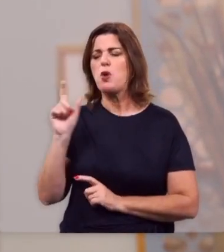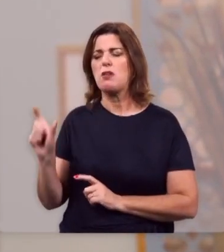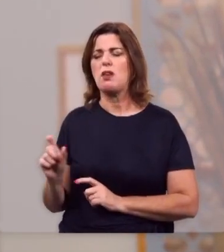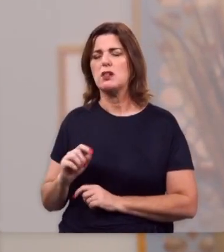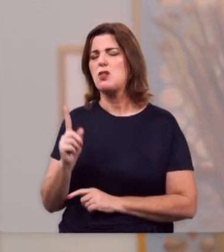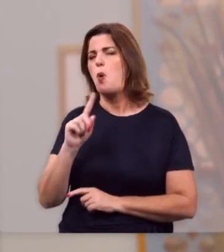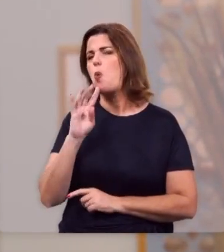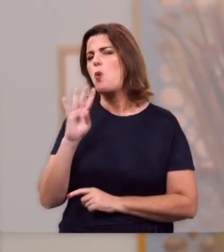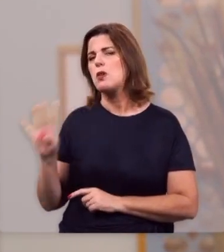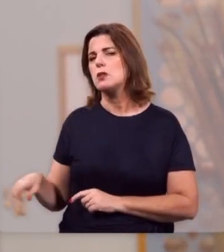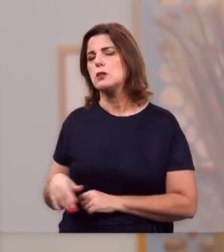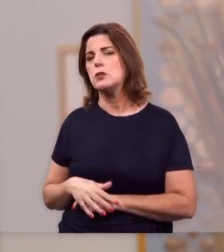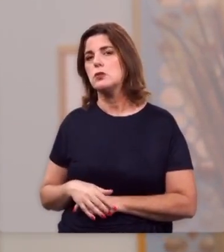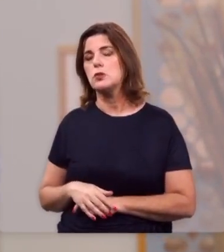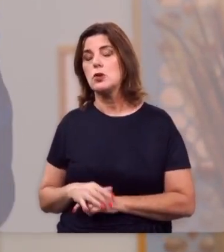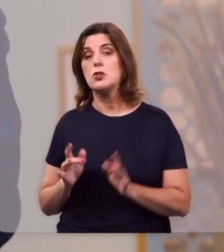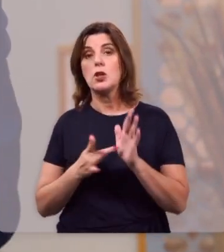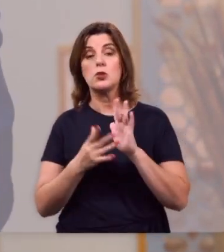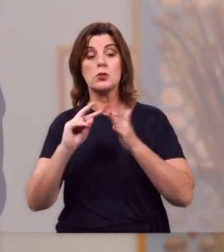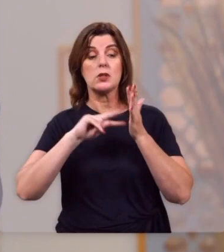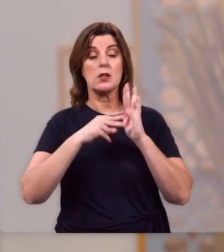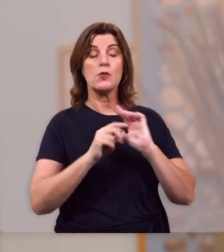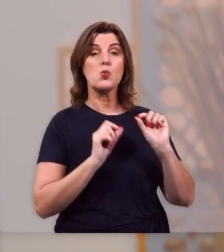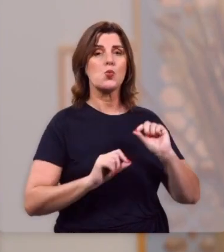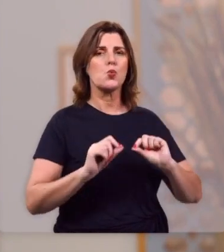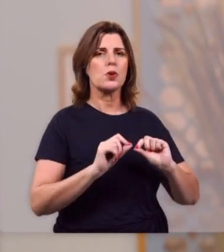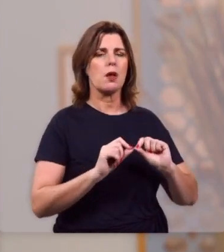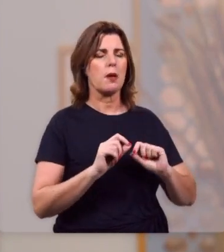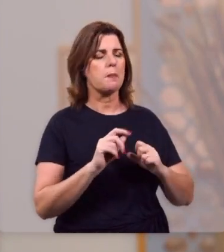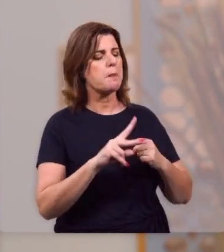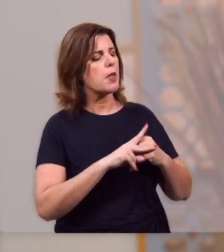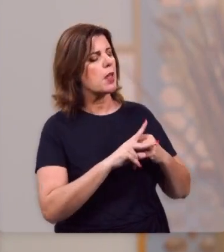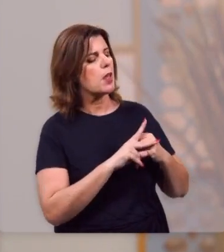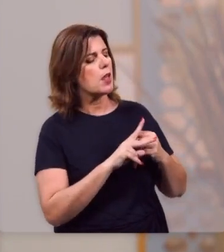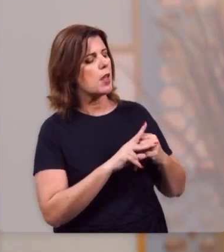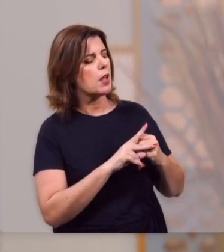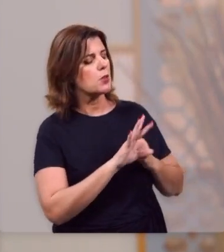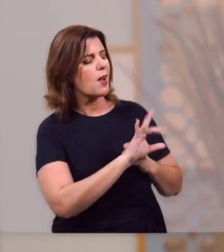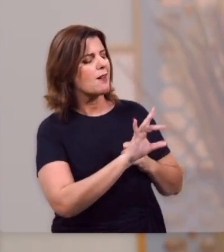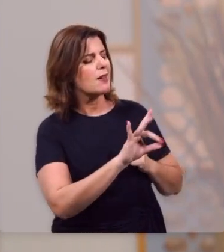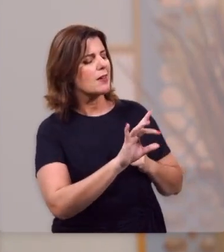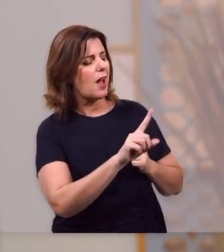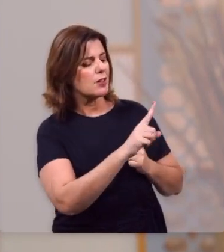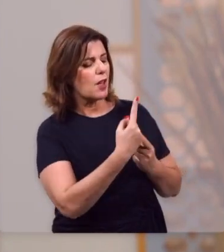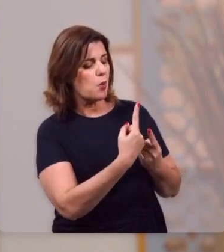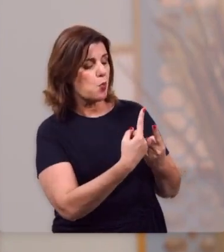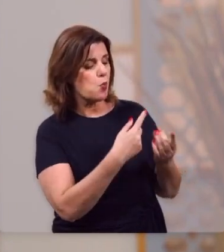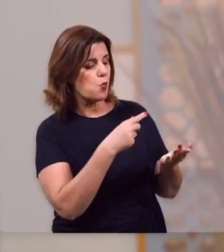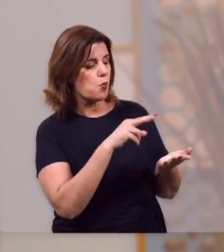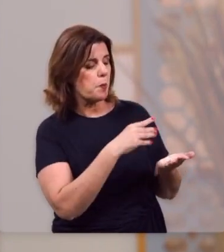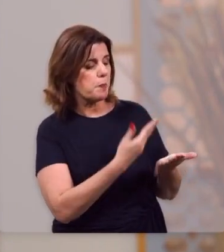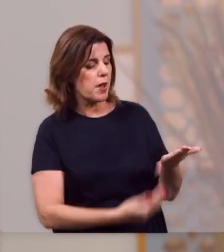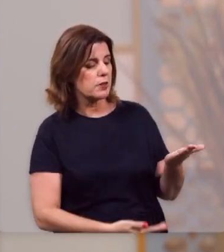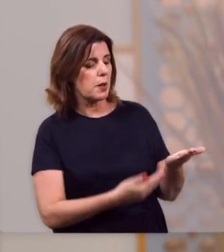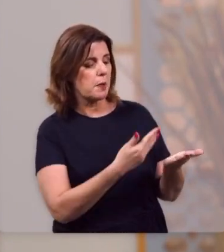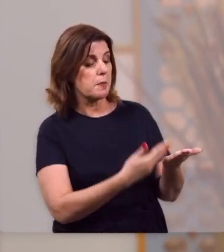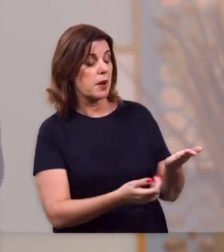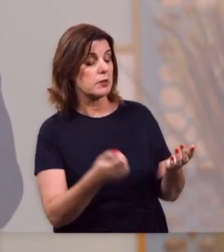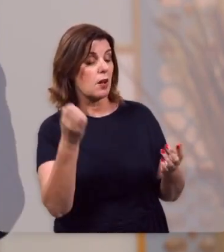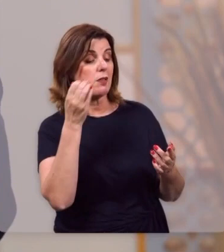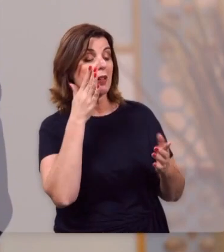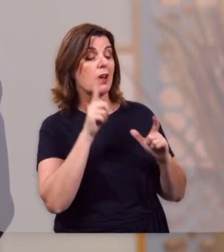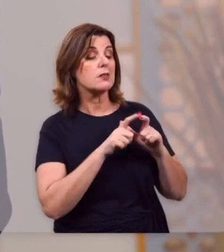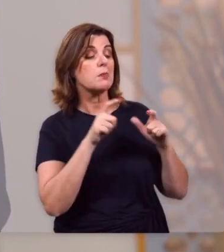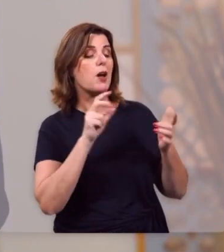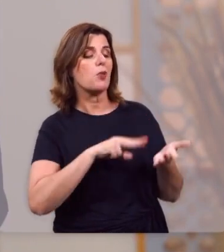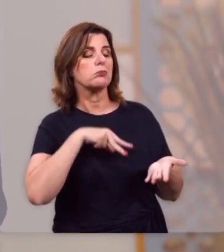isso? Jesus está dizendo para Pedro: Pedro, para cada queda sua, há graça